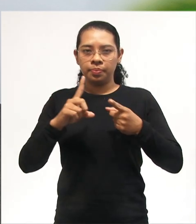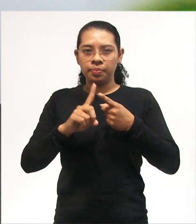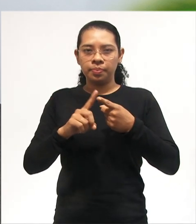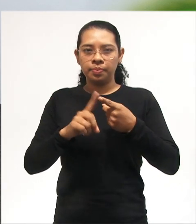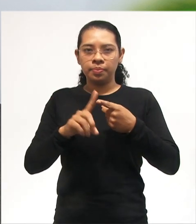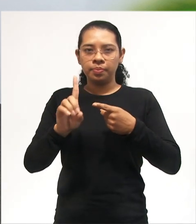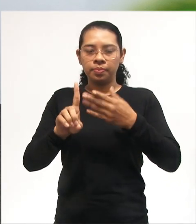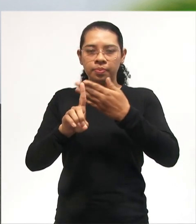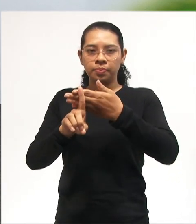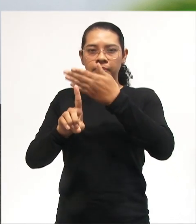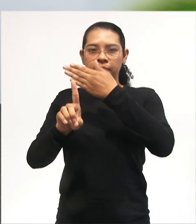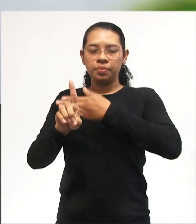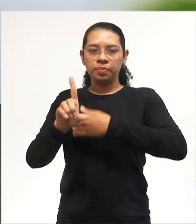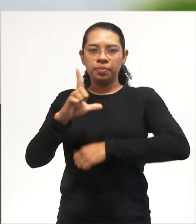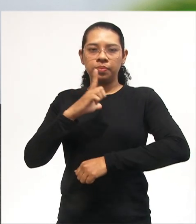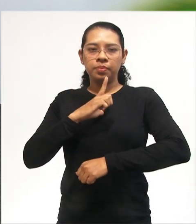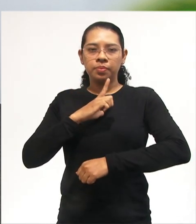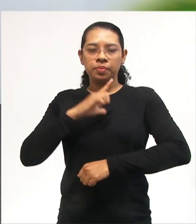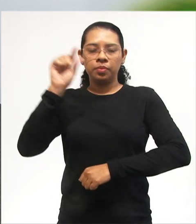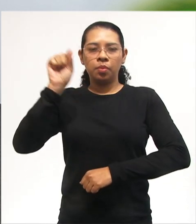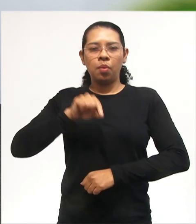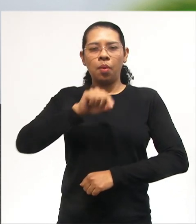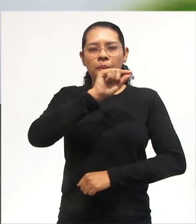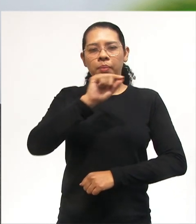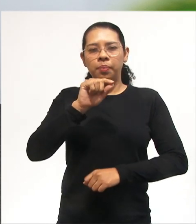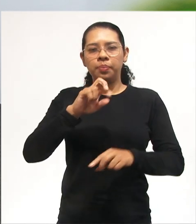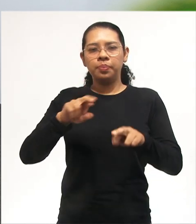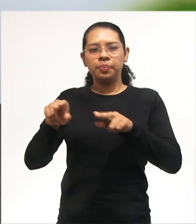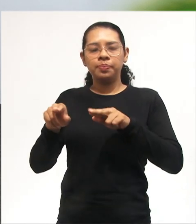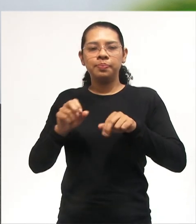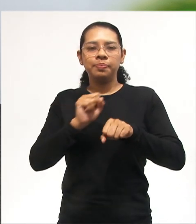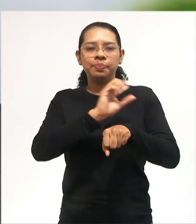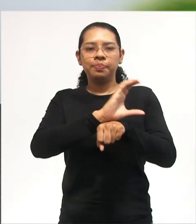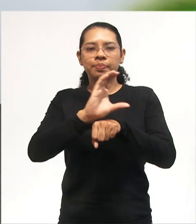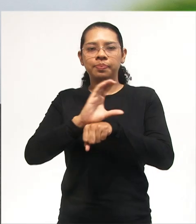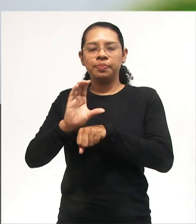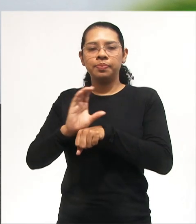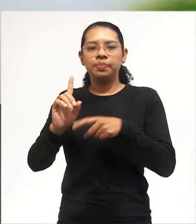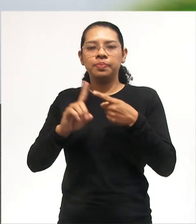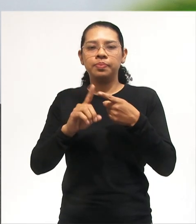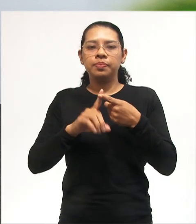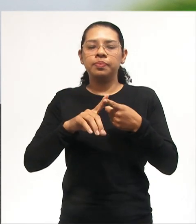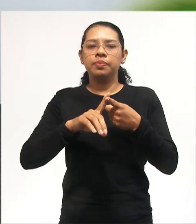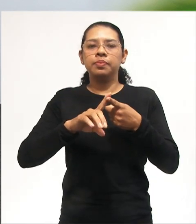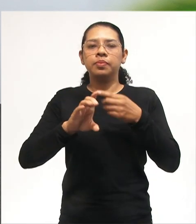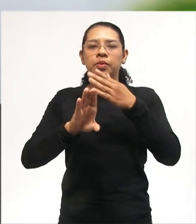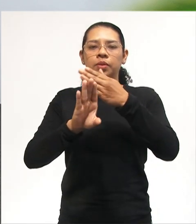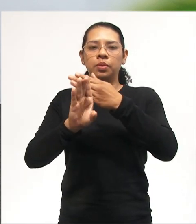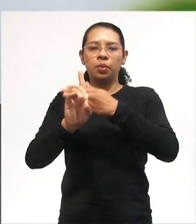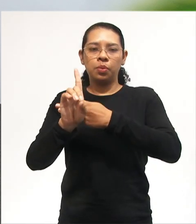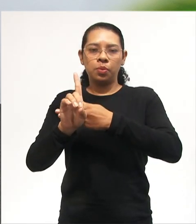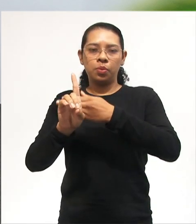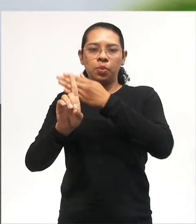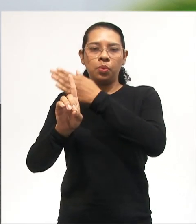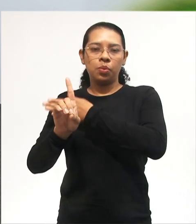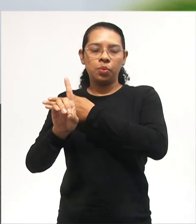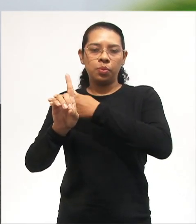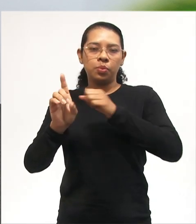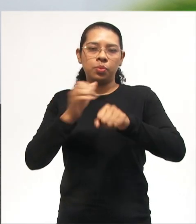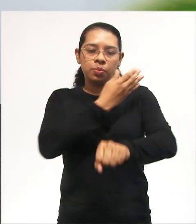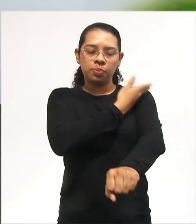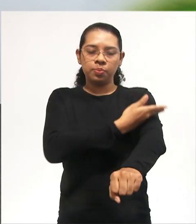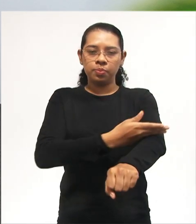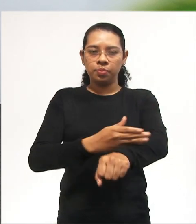cor cinza. Do meu lado esquerdo nós temos uma parede de fundo branco com as iniciais EAD mudando realidades